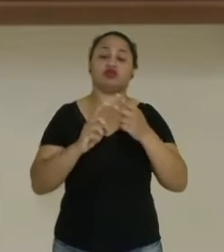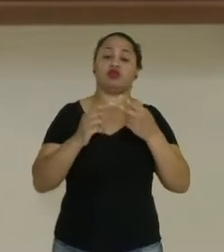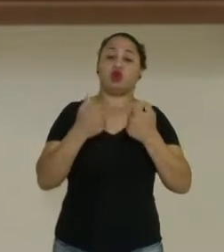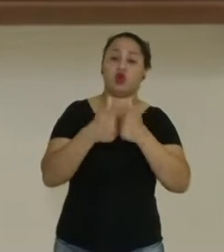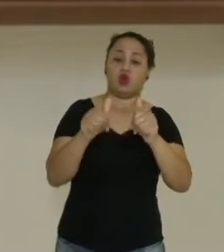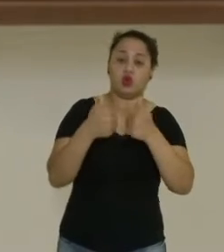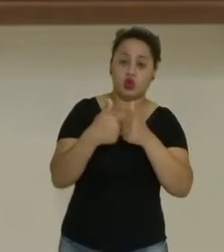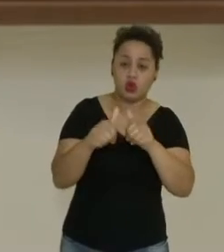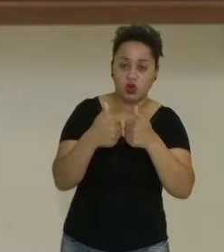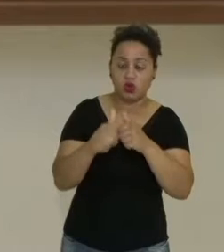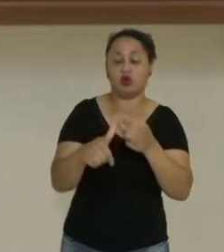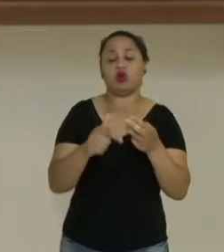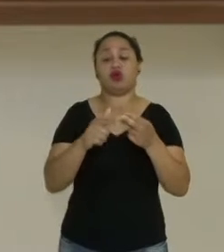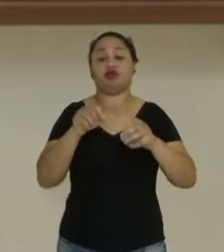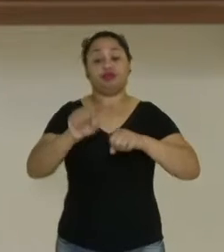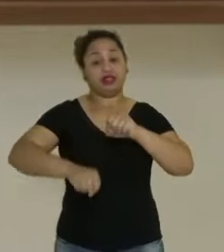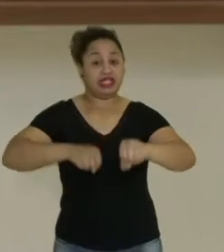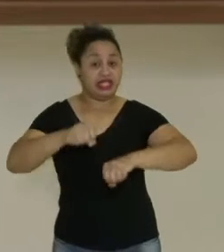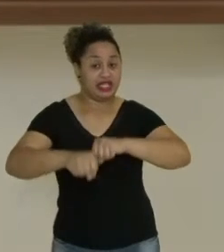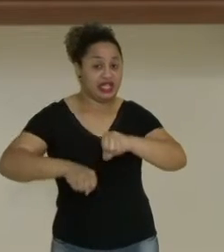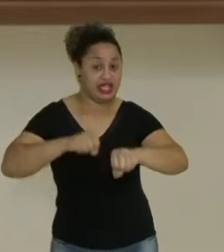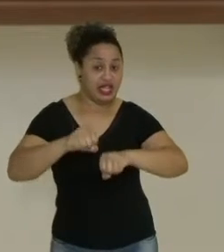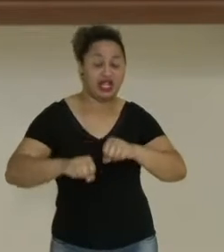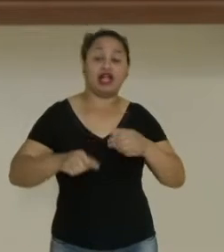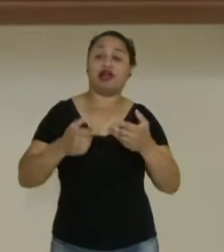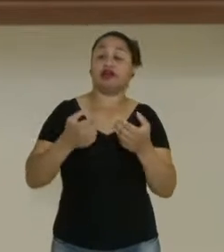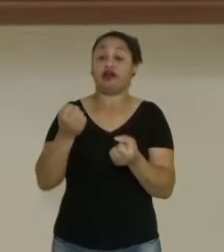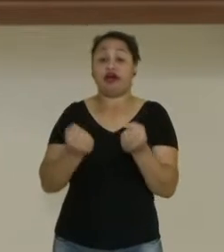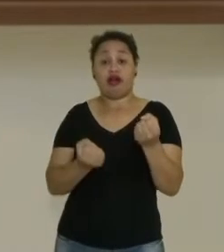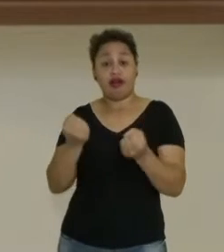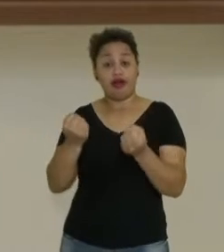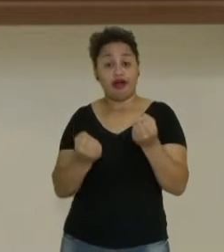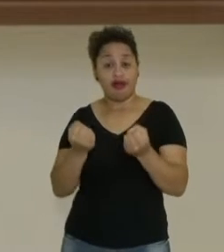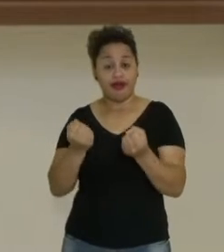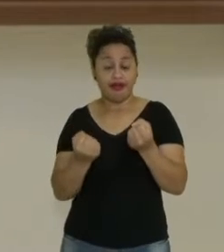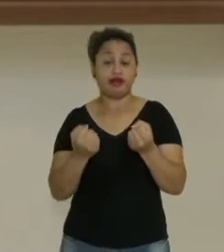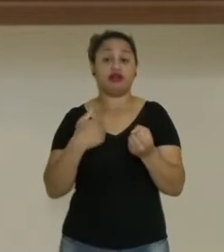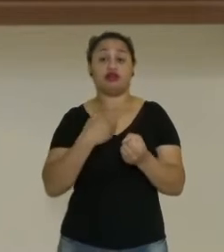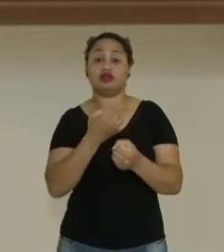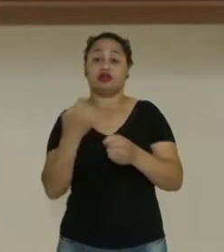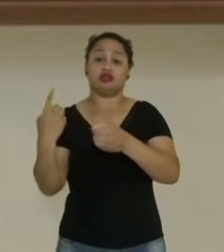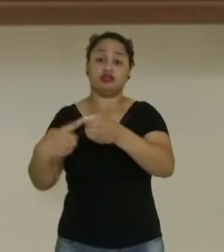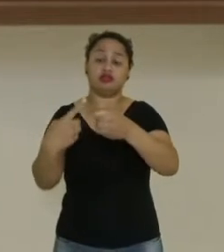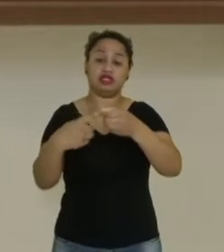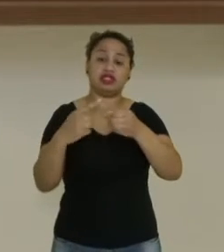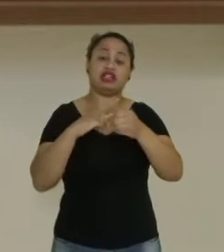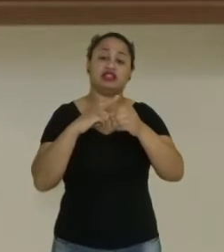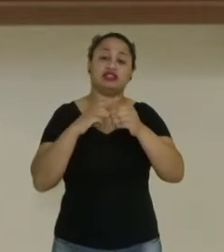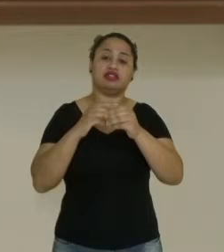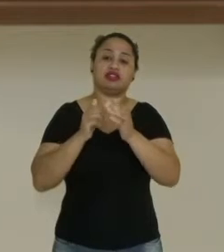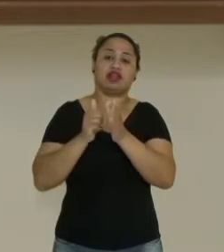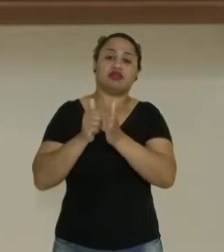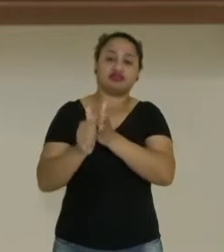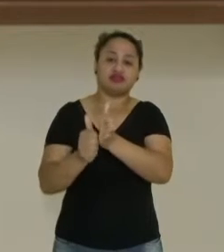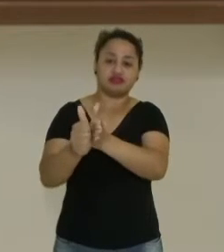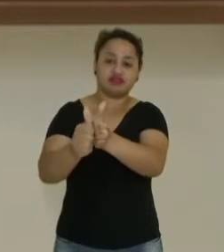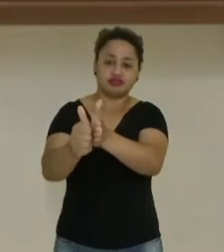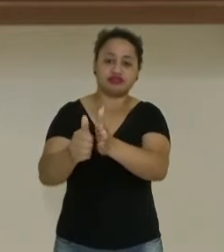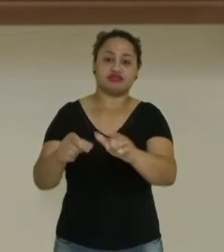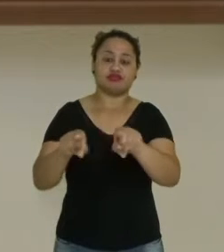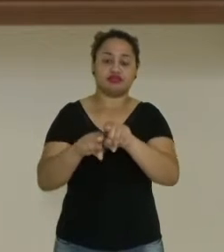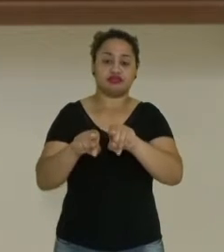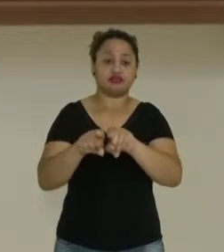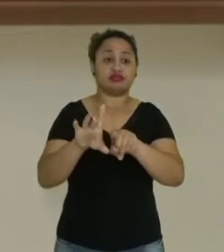ônibus, a bicicleta, o automóvel, em algumas cidades o trem. Então, estes